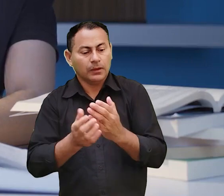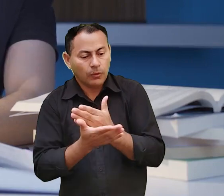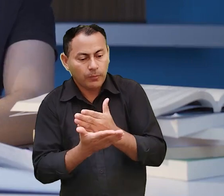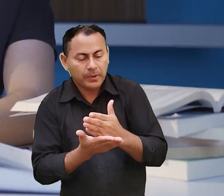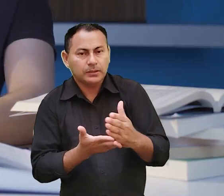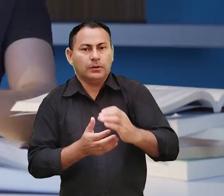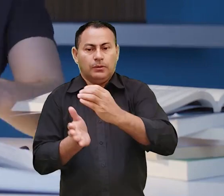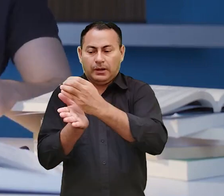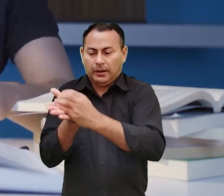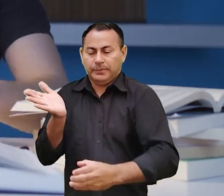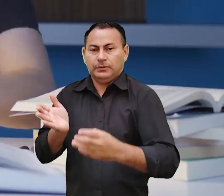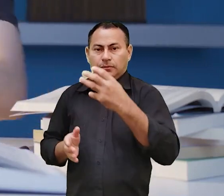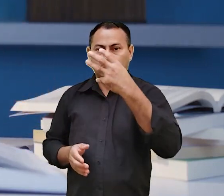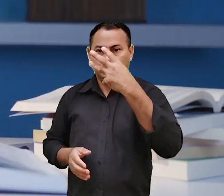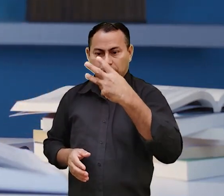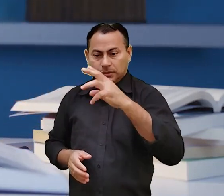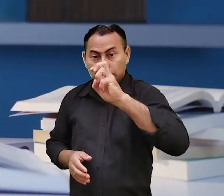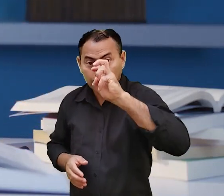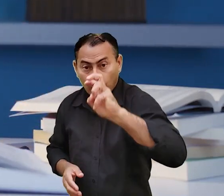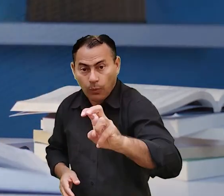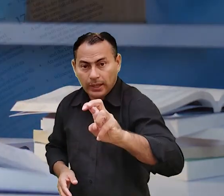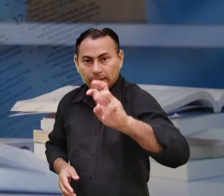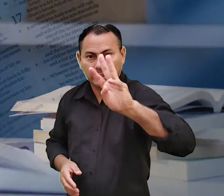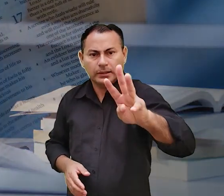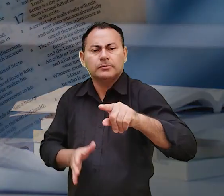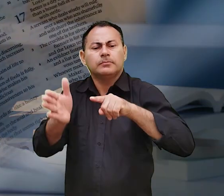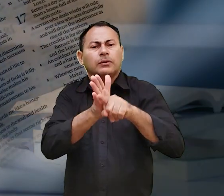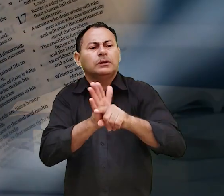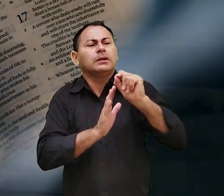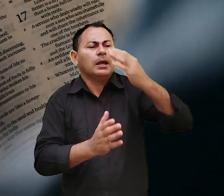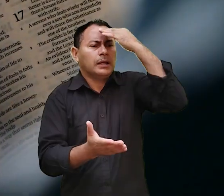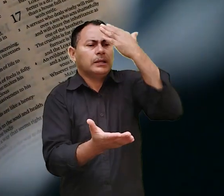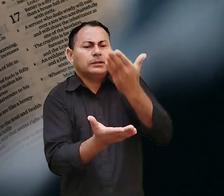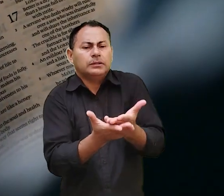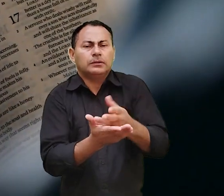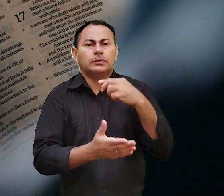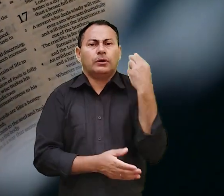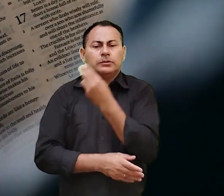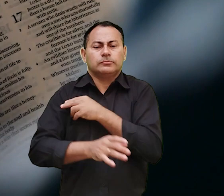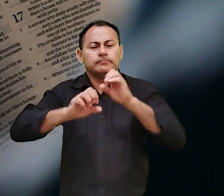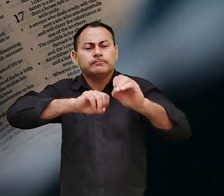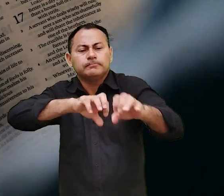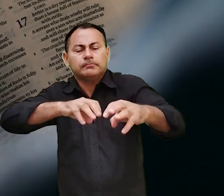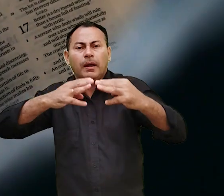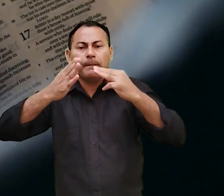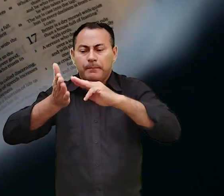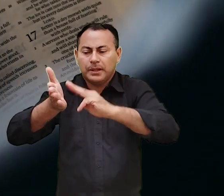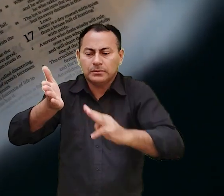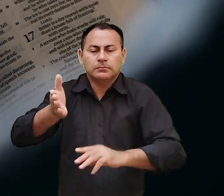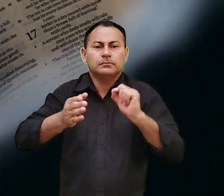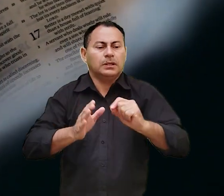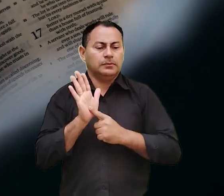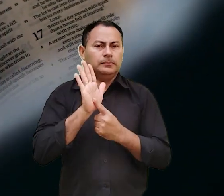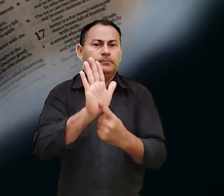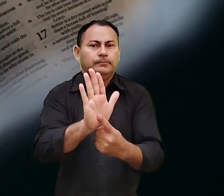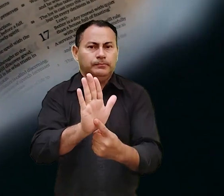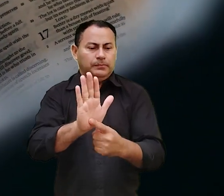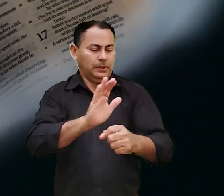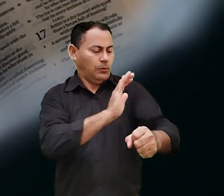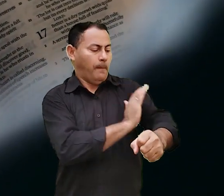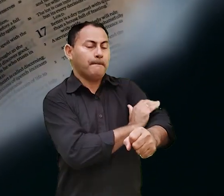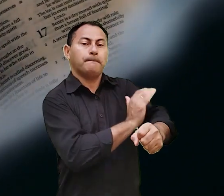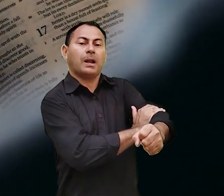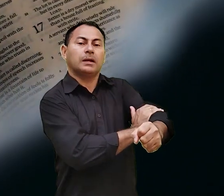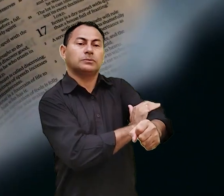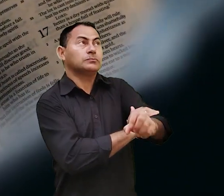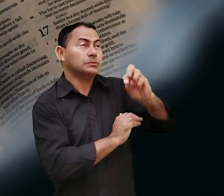que ele começou o capítulo 53 com a pergunta: quem creu em nossa mensagem? E a quem foi revelado o